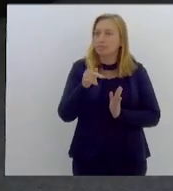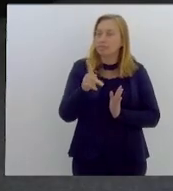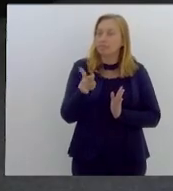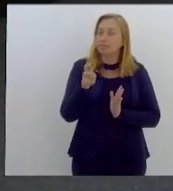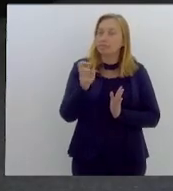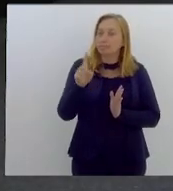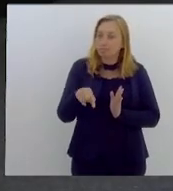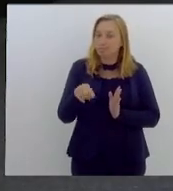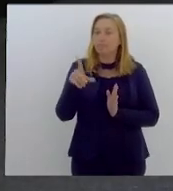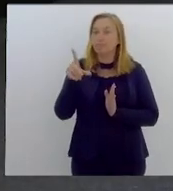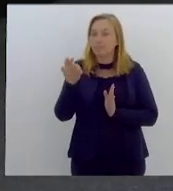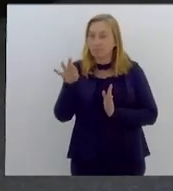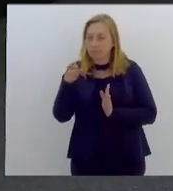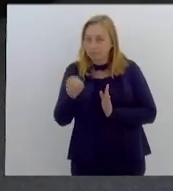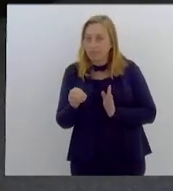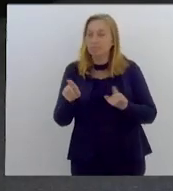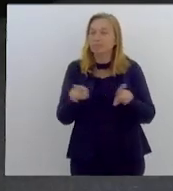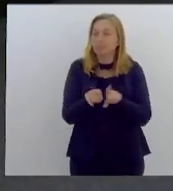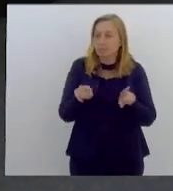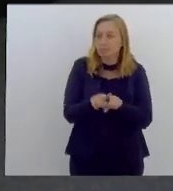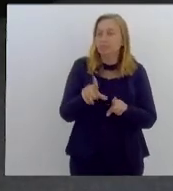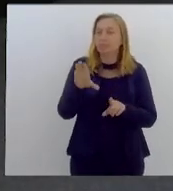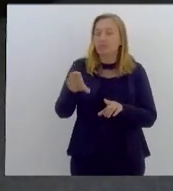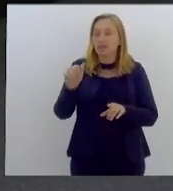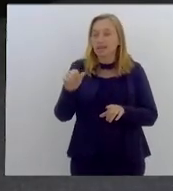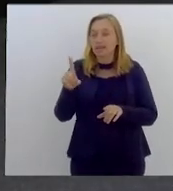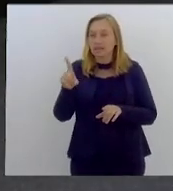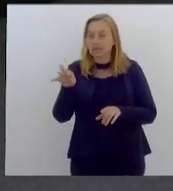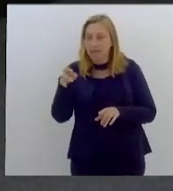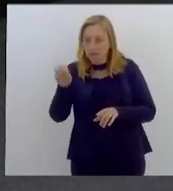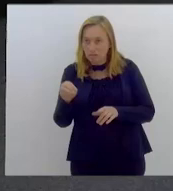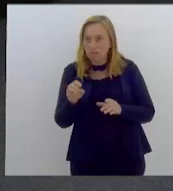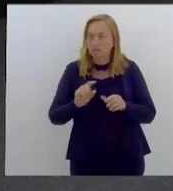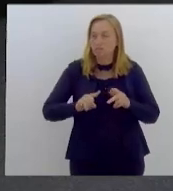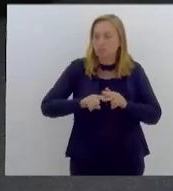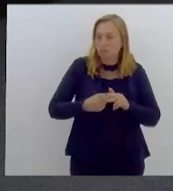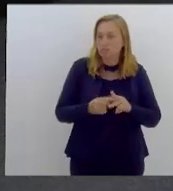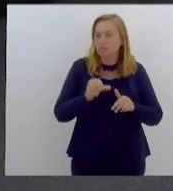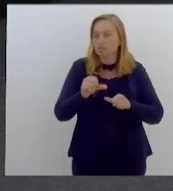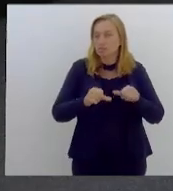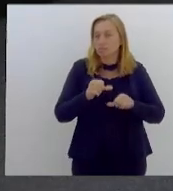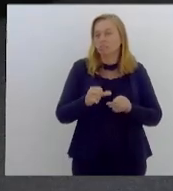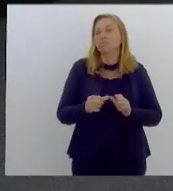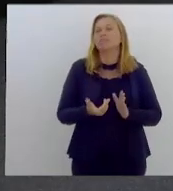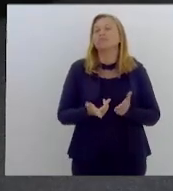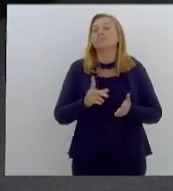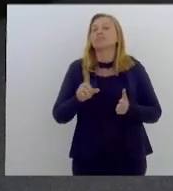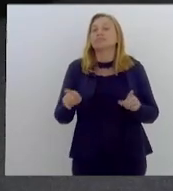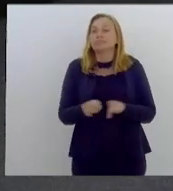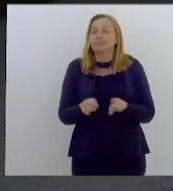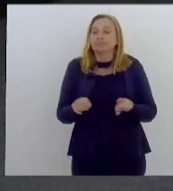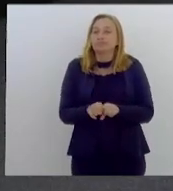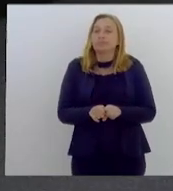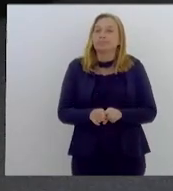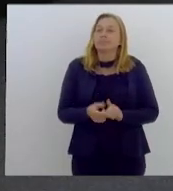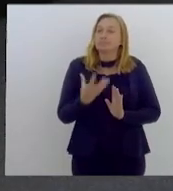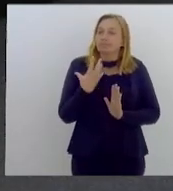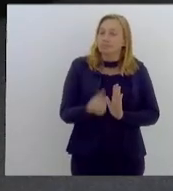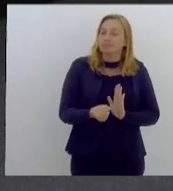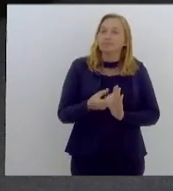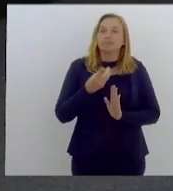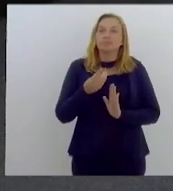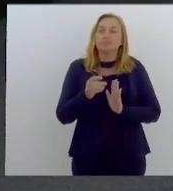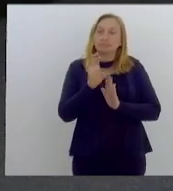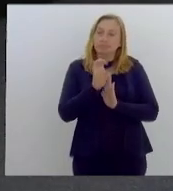e o cadastro. Então, estamos acatando a emenda modificativa do deputado Valdec. Estamos acatando uma